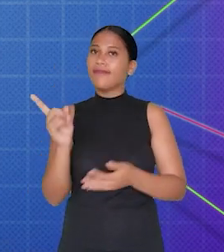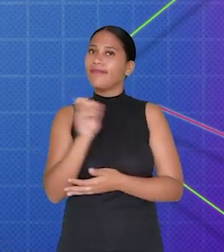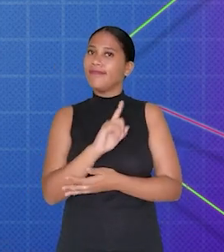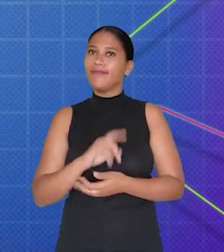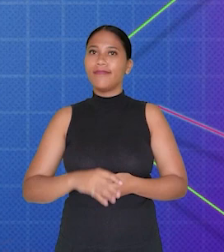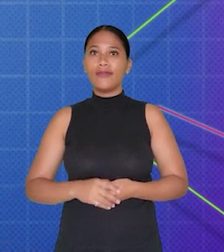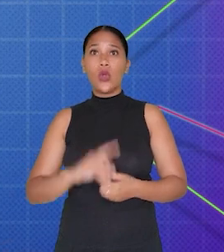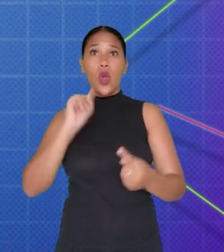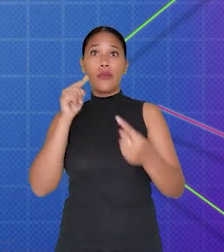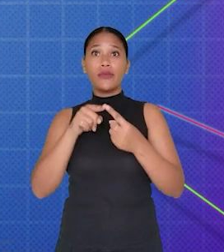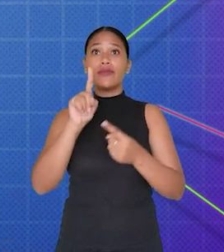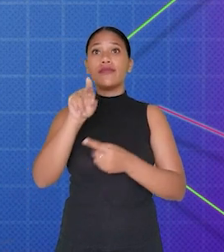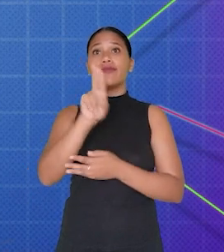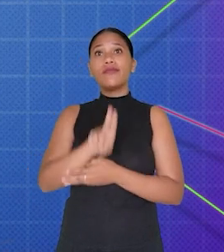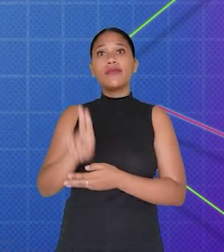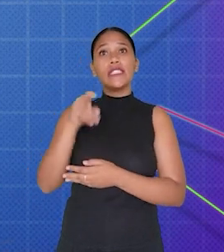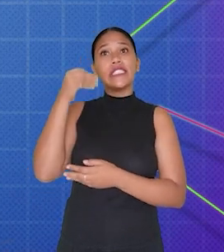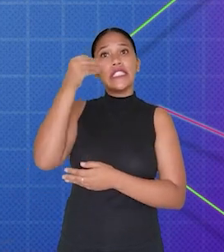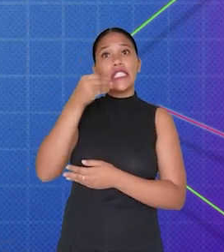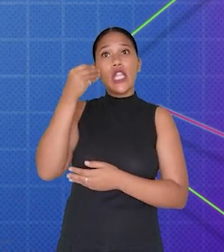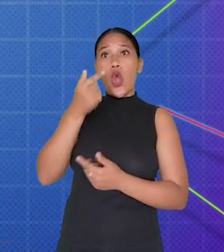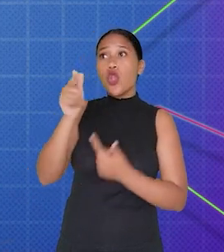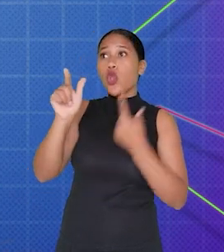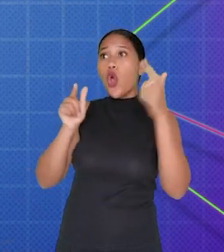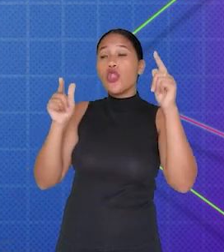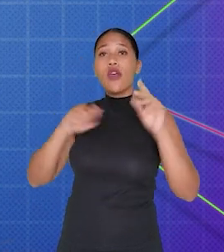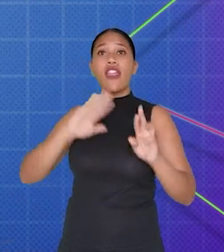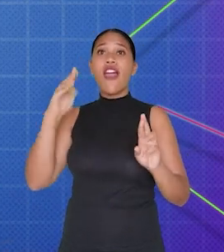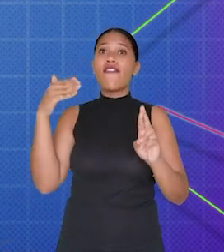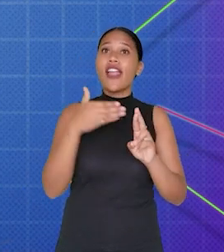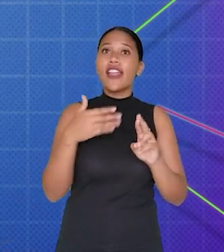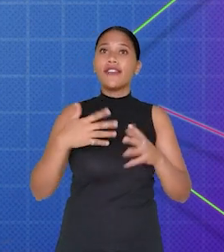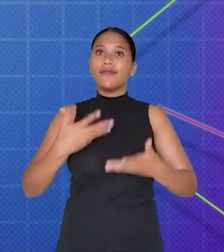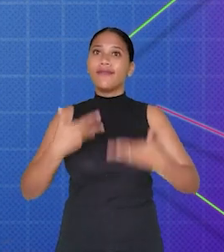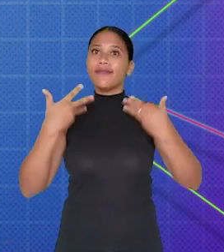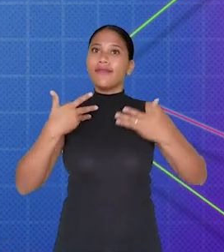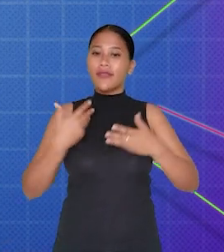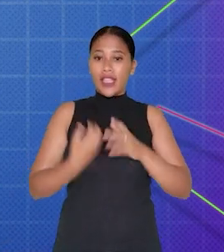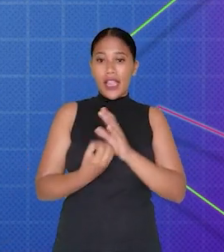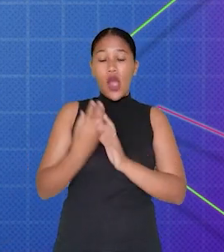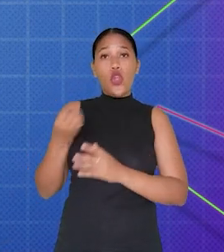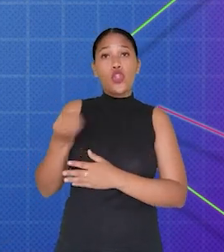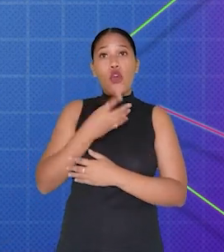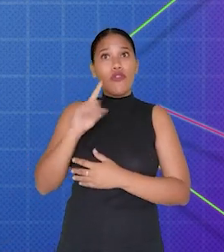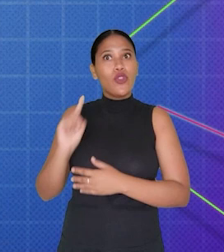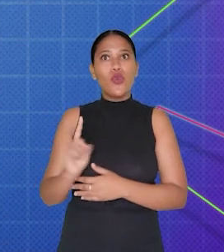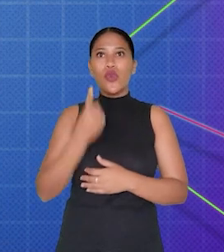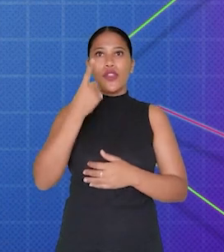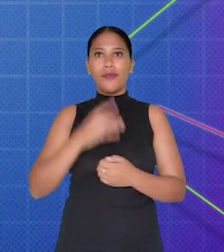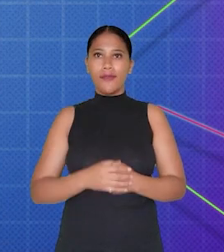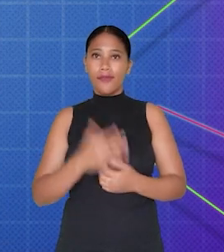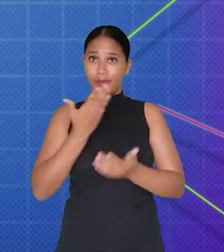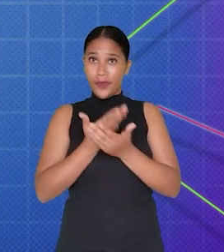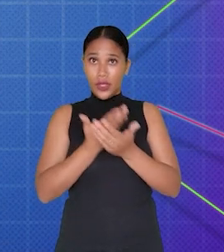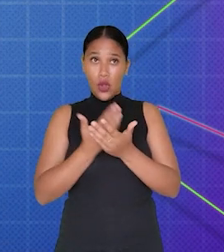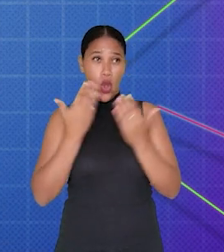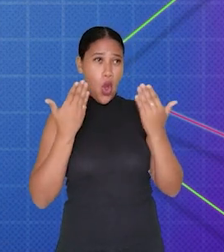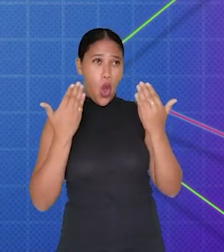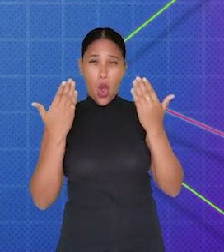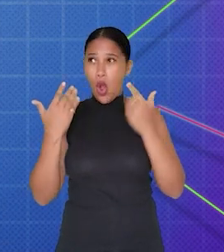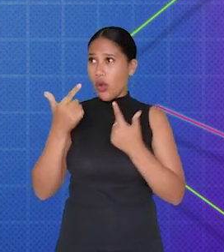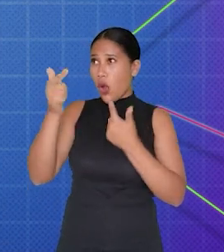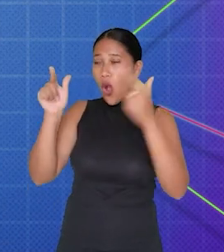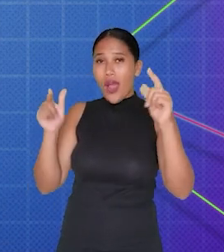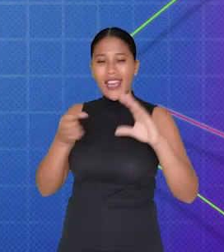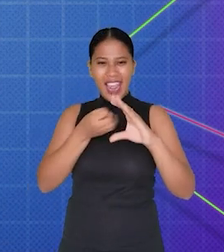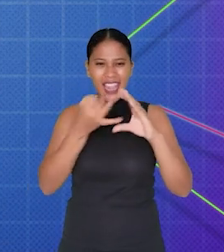jogos. O objetivo é utilizar a experiência de outros jogos como referência e inspiração para criar algo novo e único. O estudo de outros